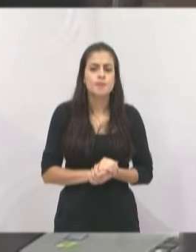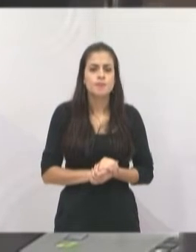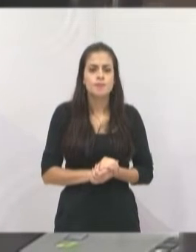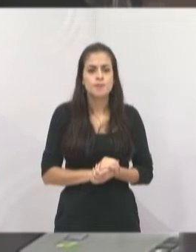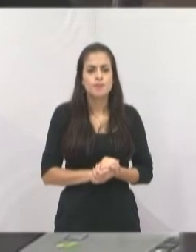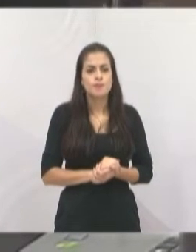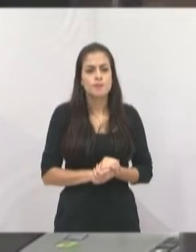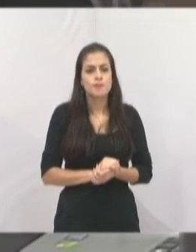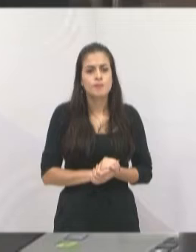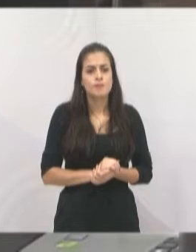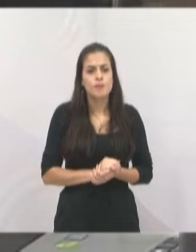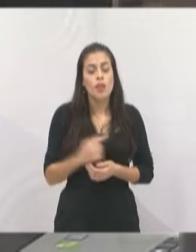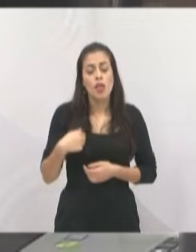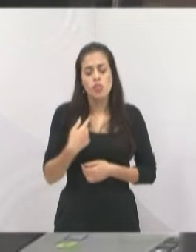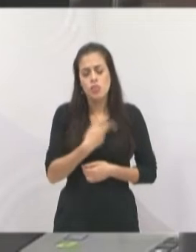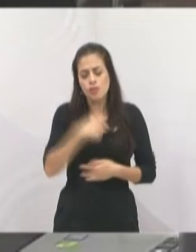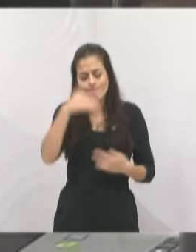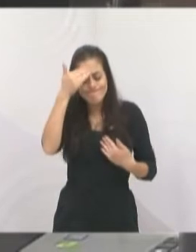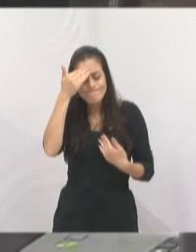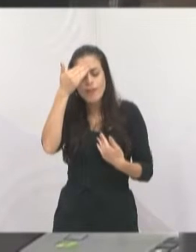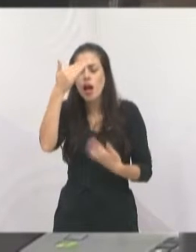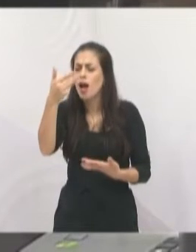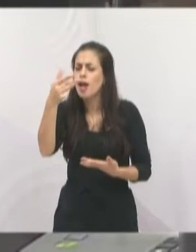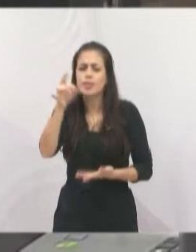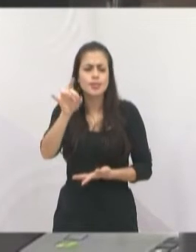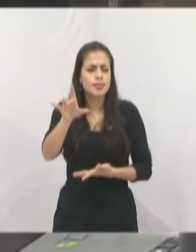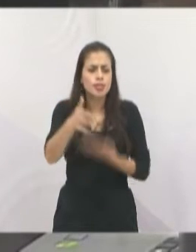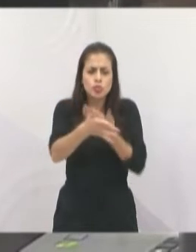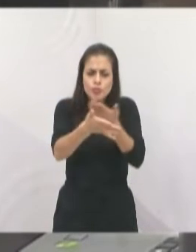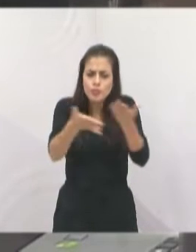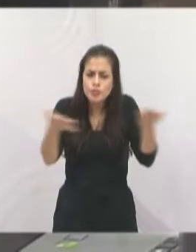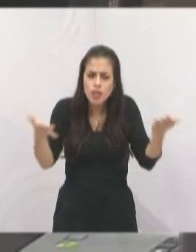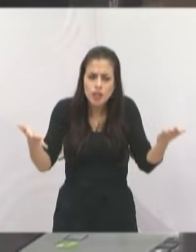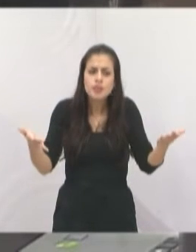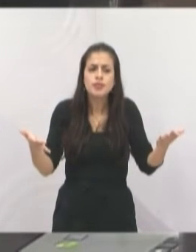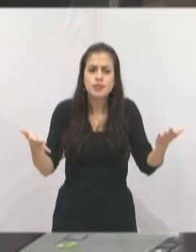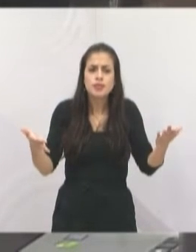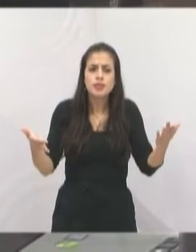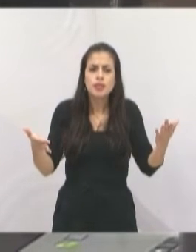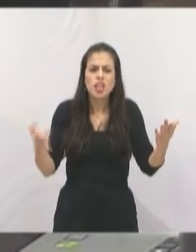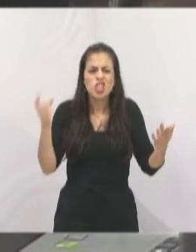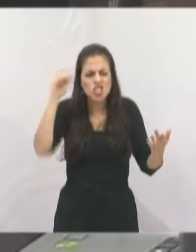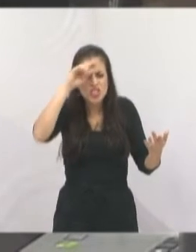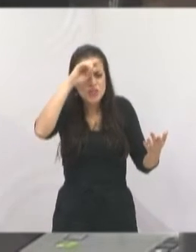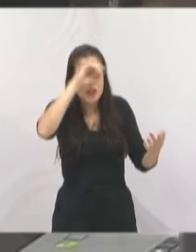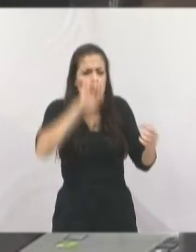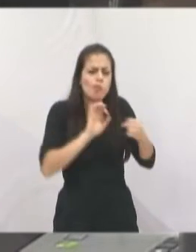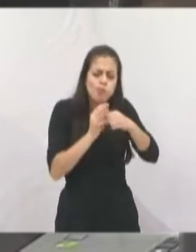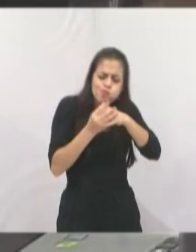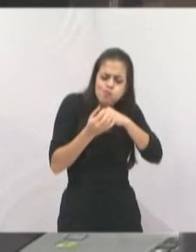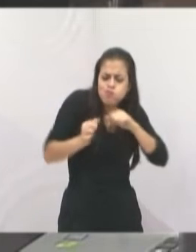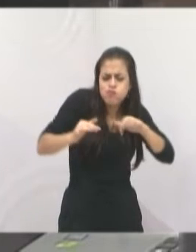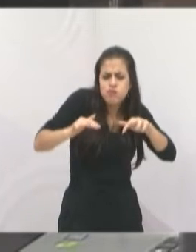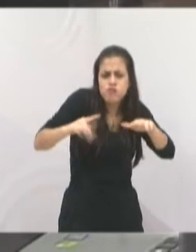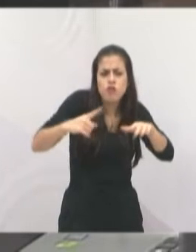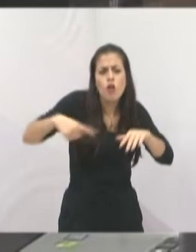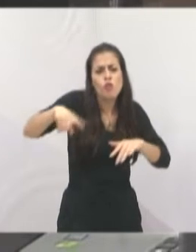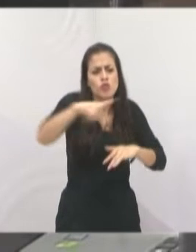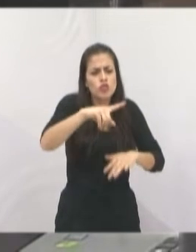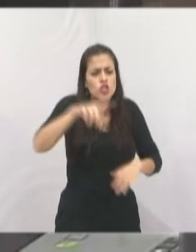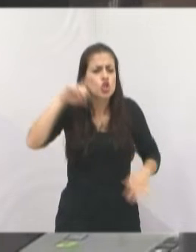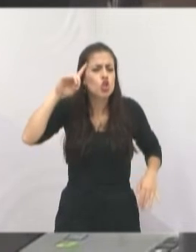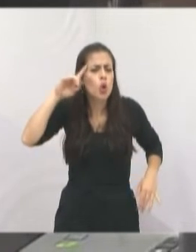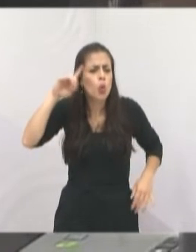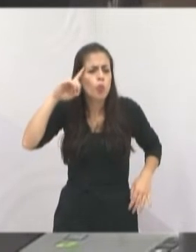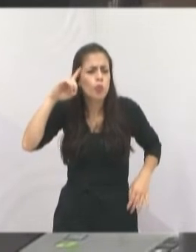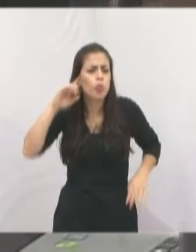vocês. Nós passamos tantas dificuldades nessa pandemia e vocês estavam lá todos os